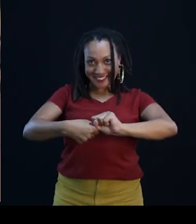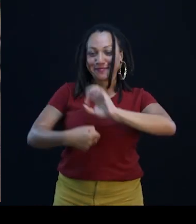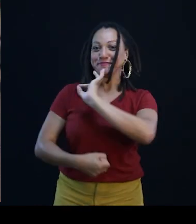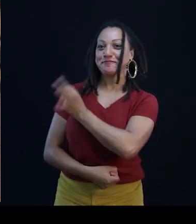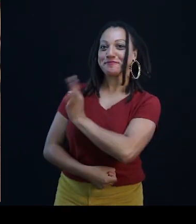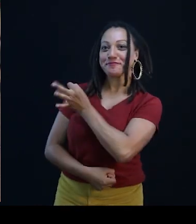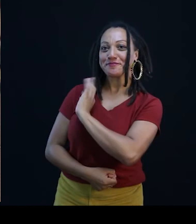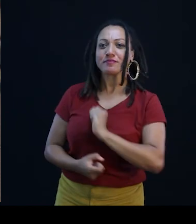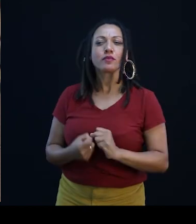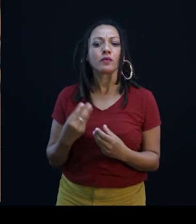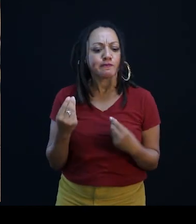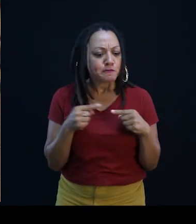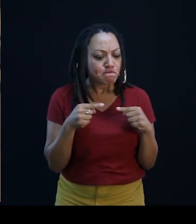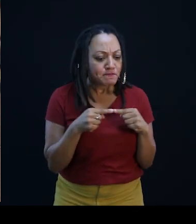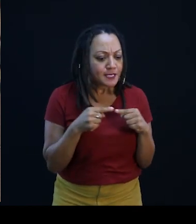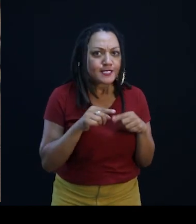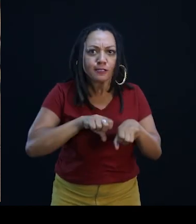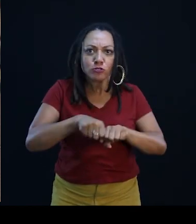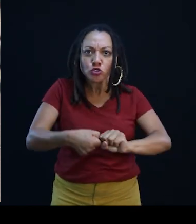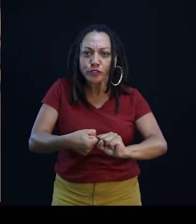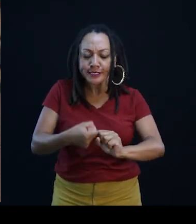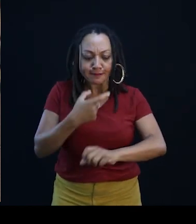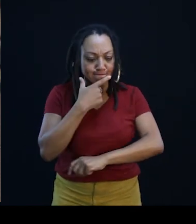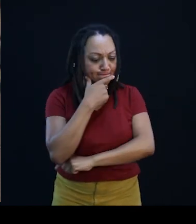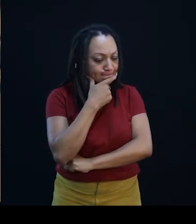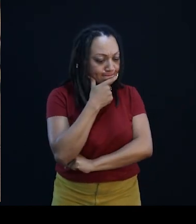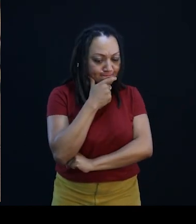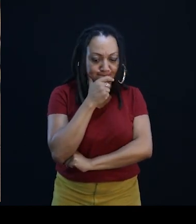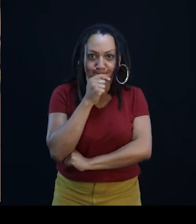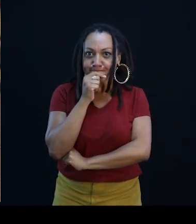Torcer. Torcer. O que pode ter o som de torcer aqui?